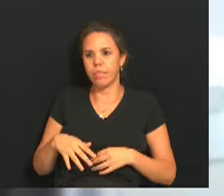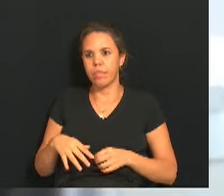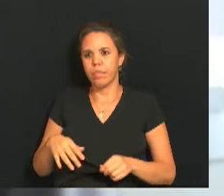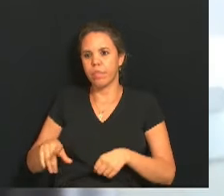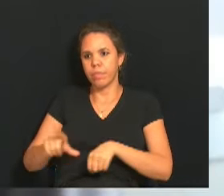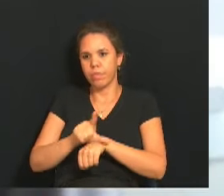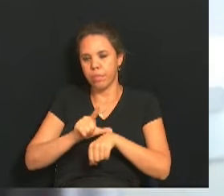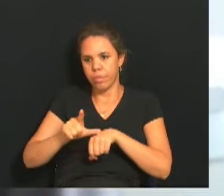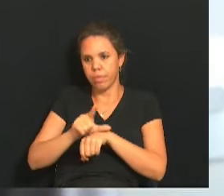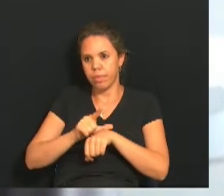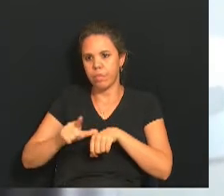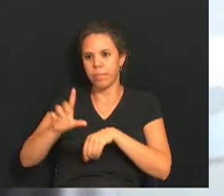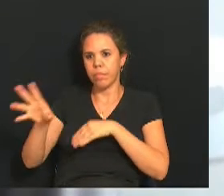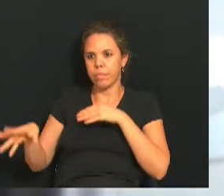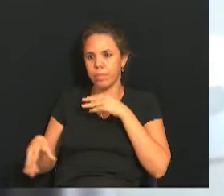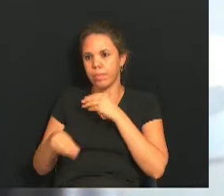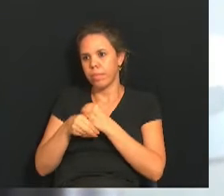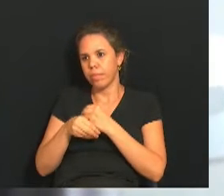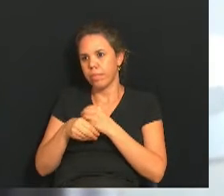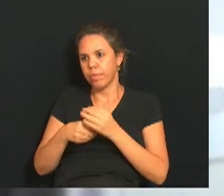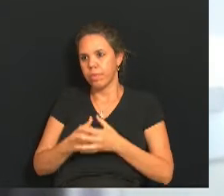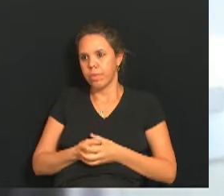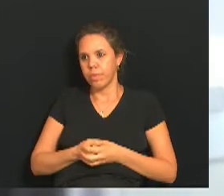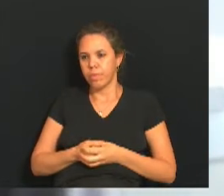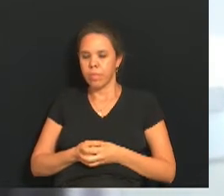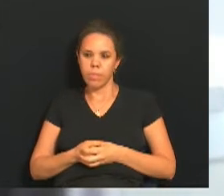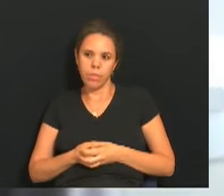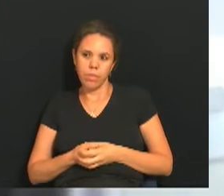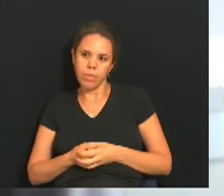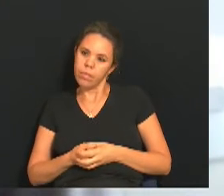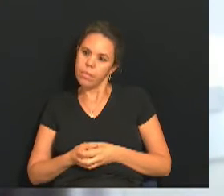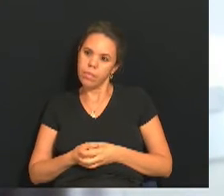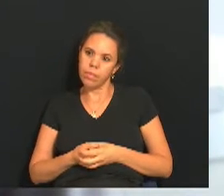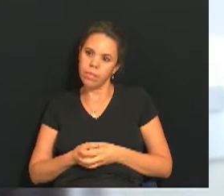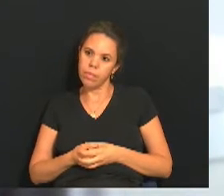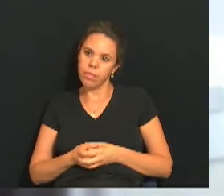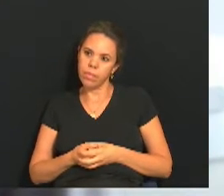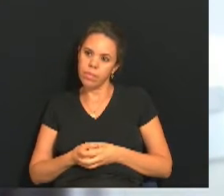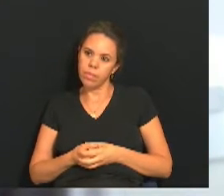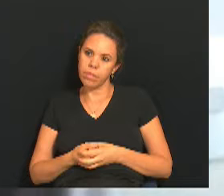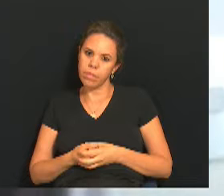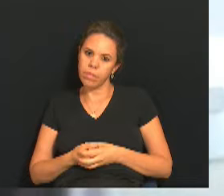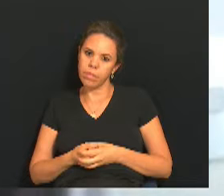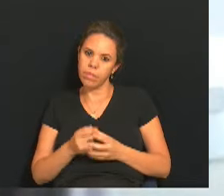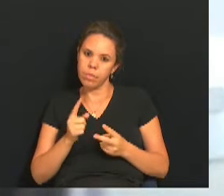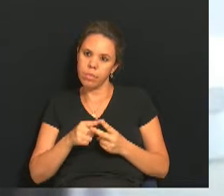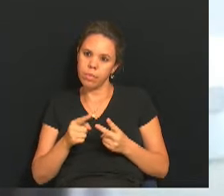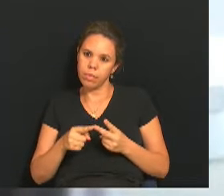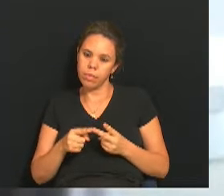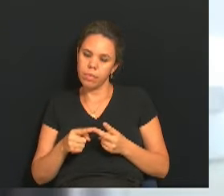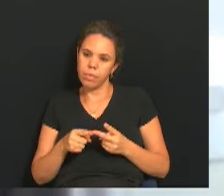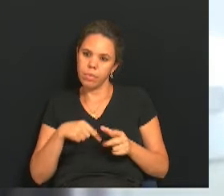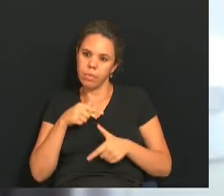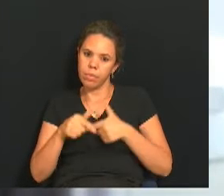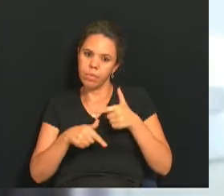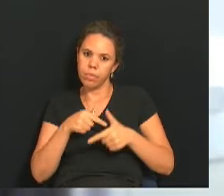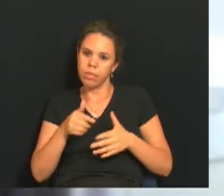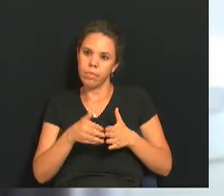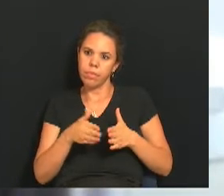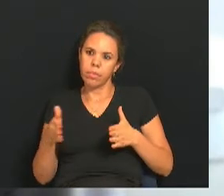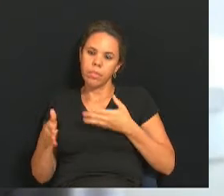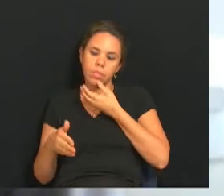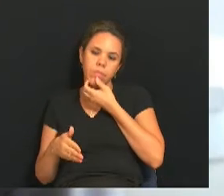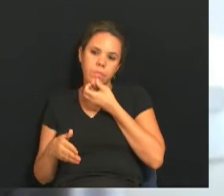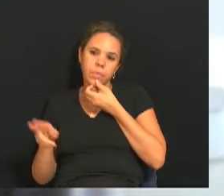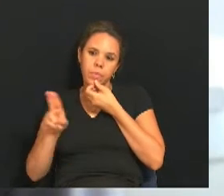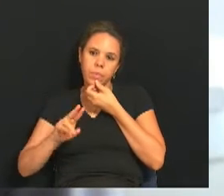serem atualizadas, de um lado, né? Então, 2 grandes eixos de trabalho foram